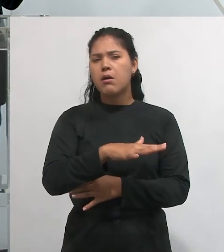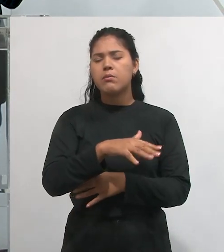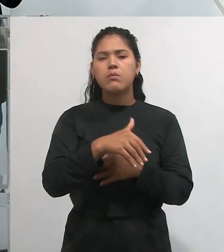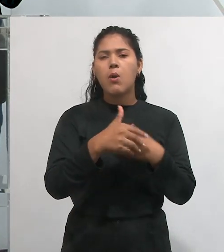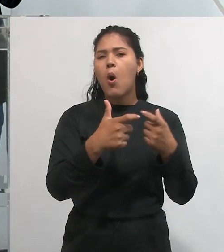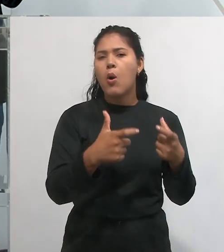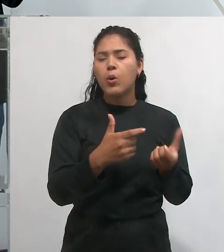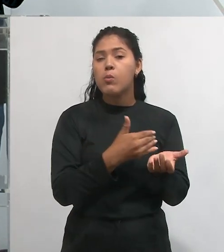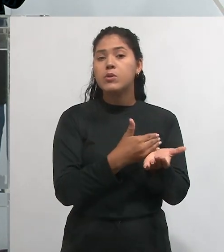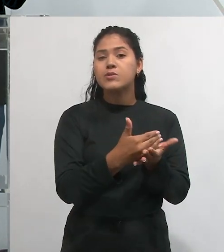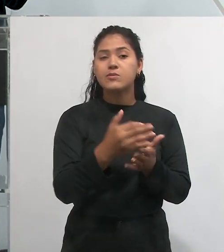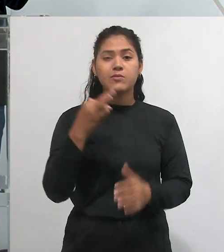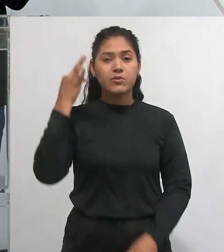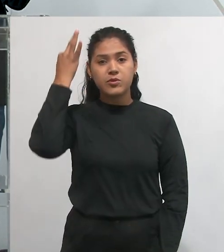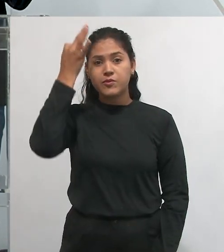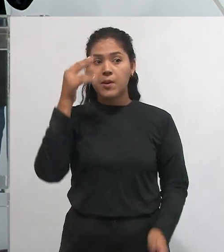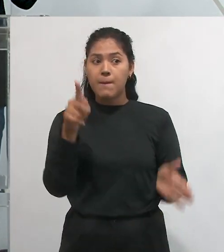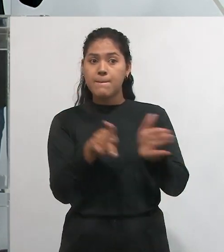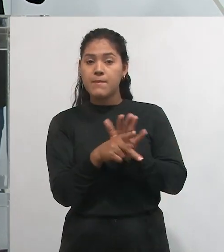postura em